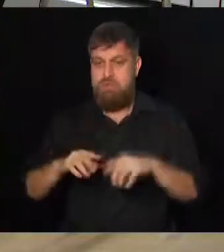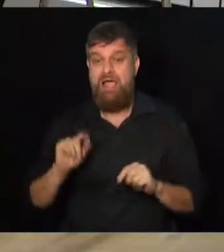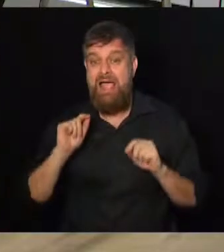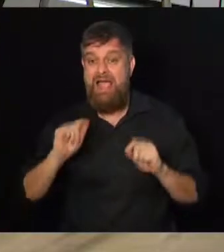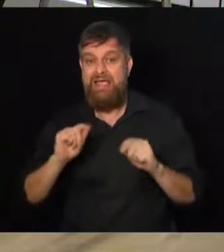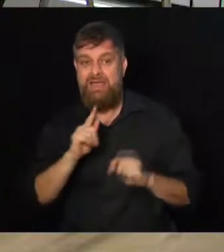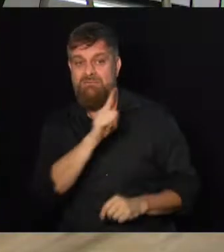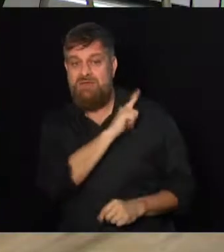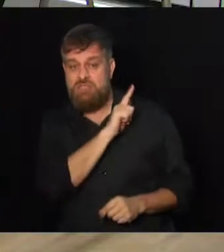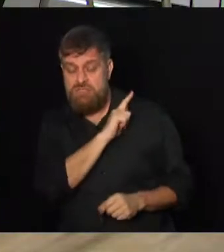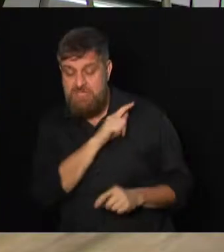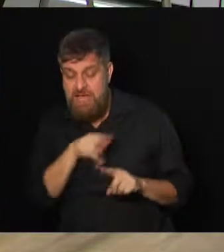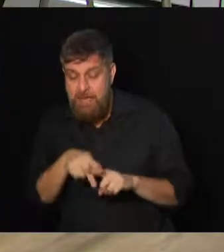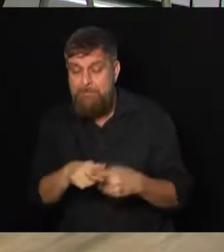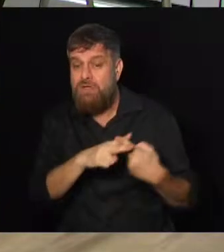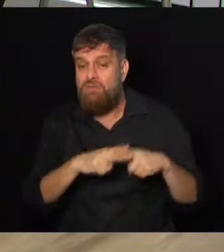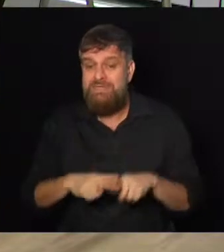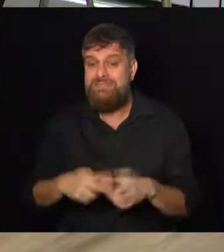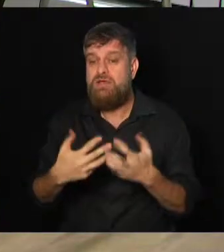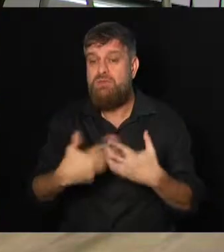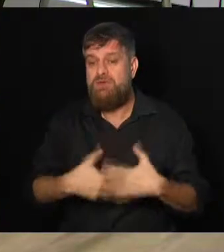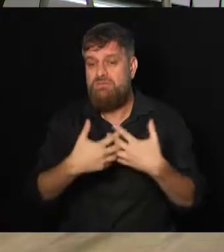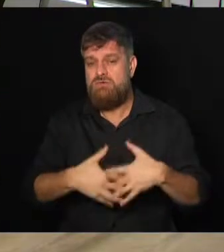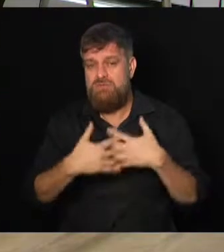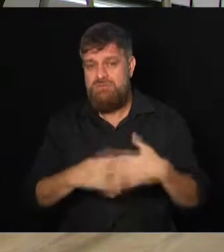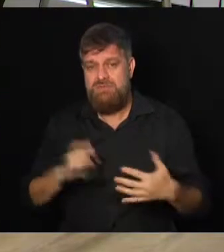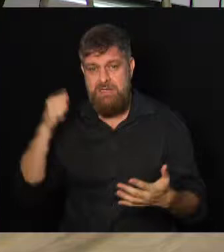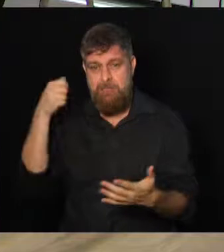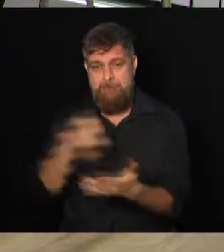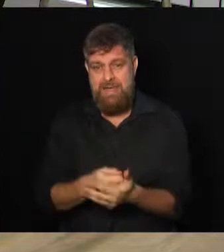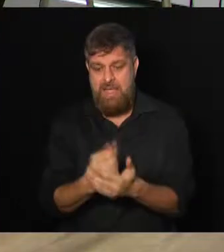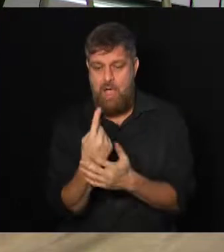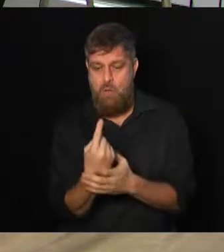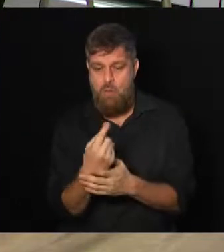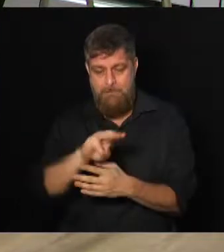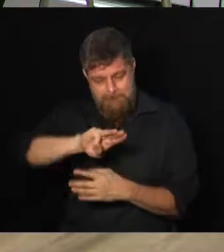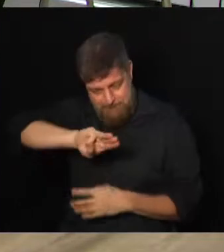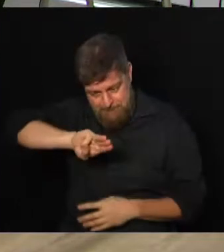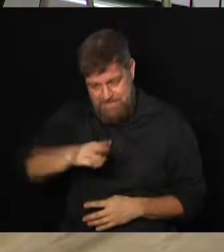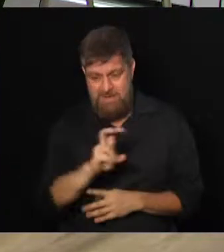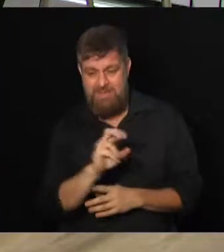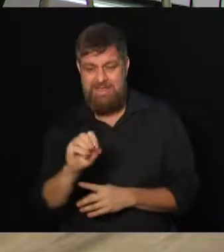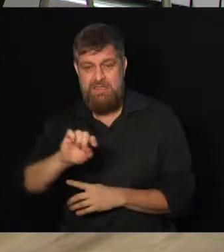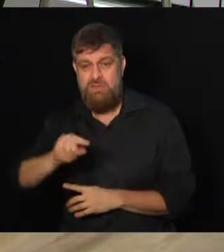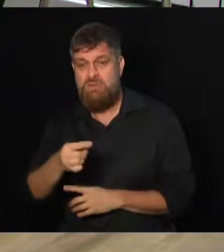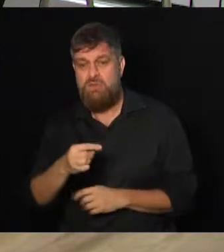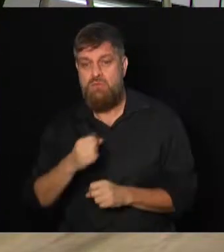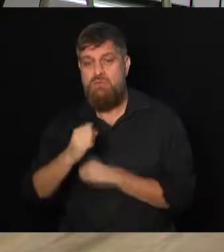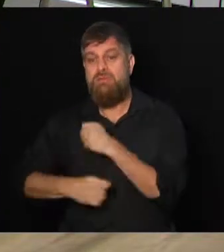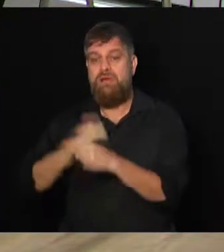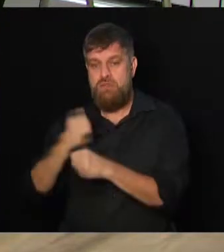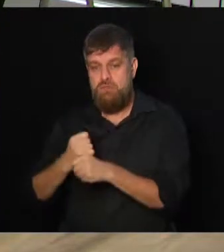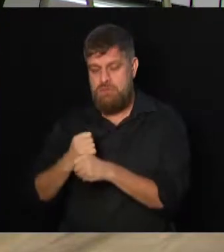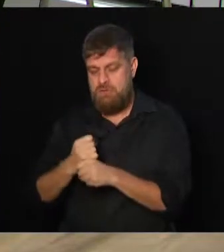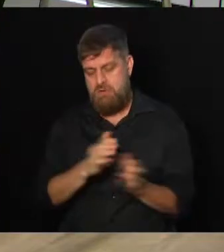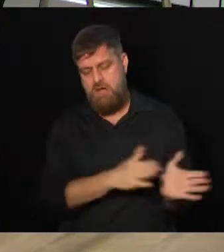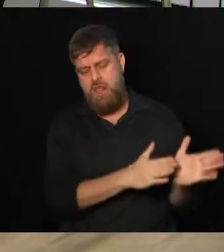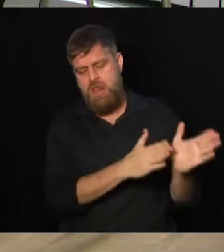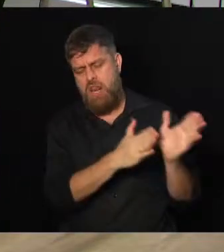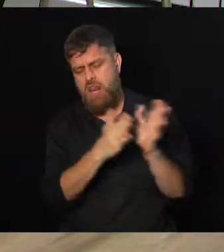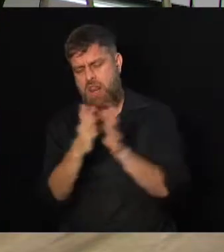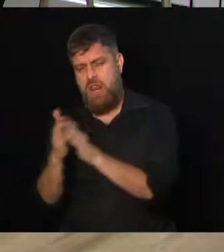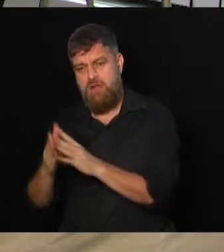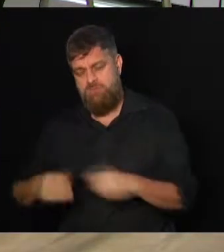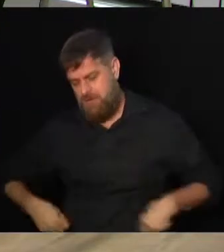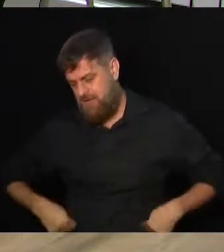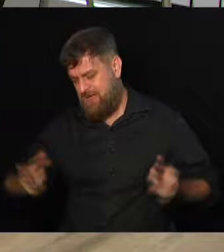gerir. A manutenção. Porque hoje você paga 1,5 milhão para construir um hospital. Você vai gastar no ano de